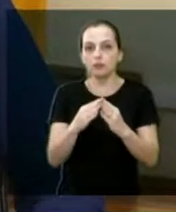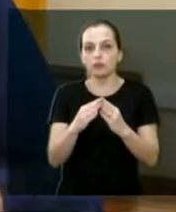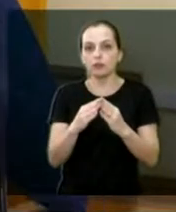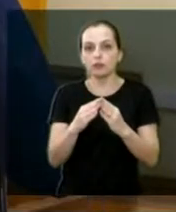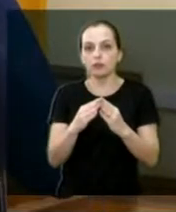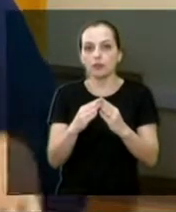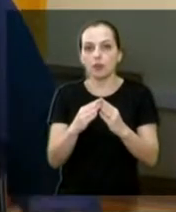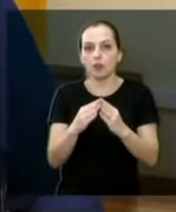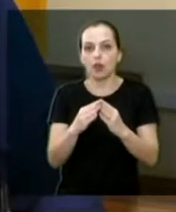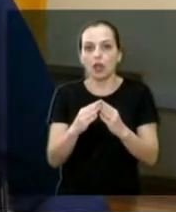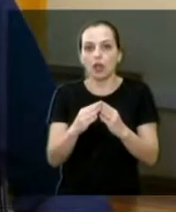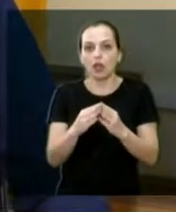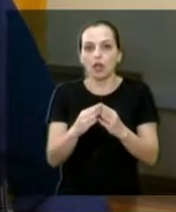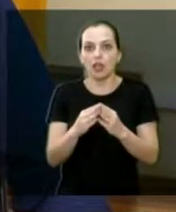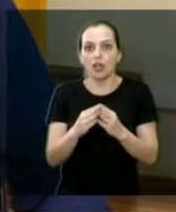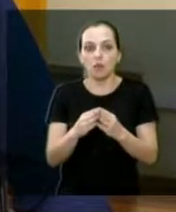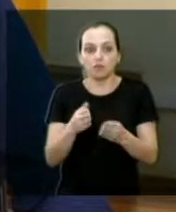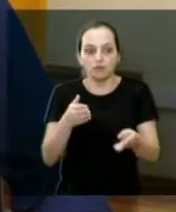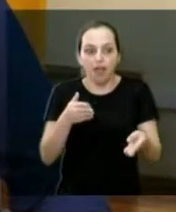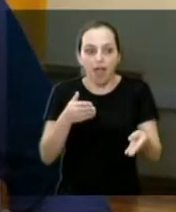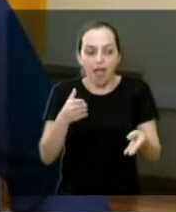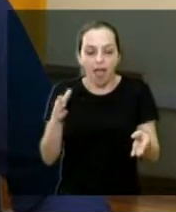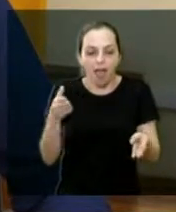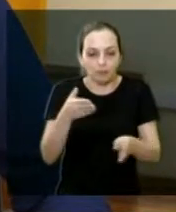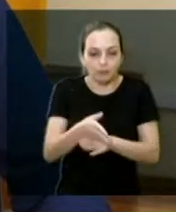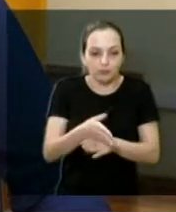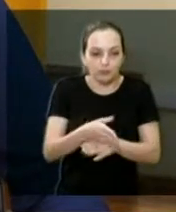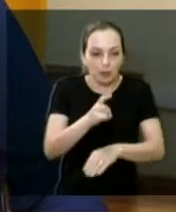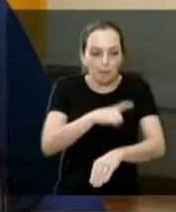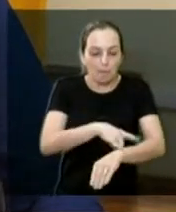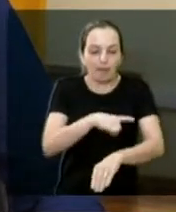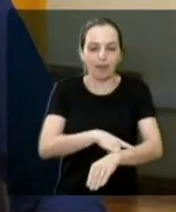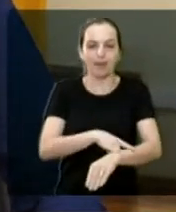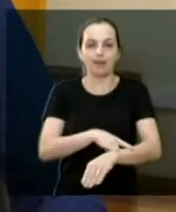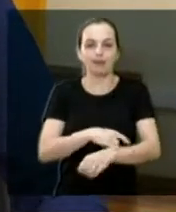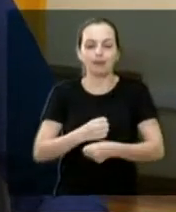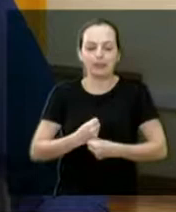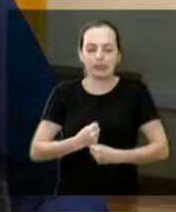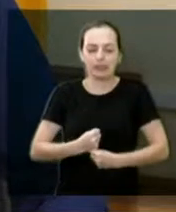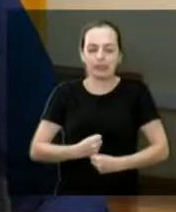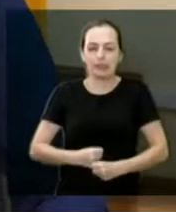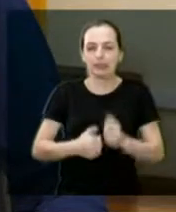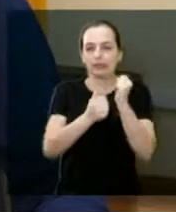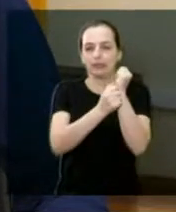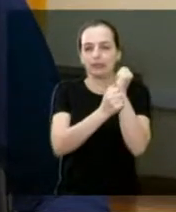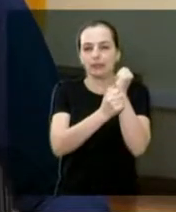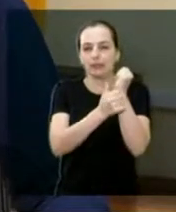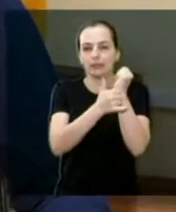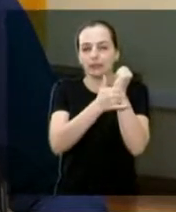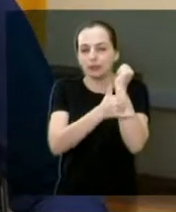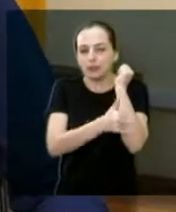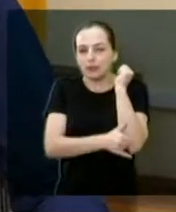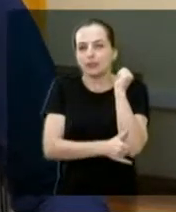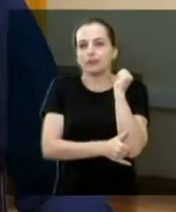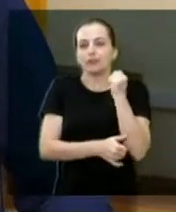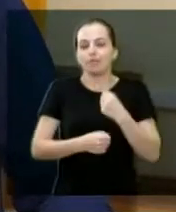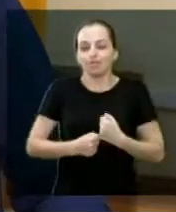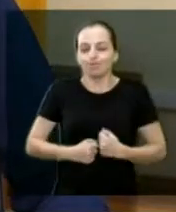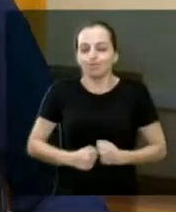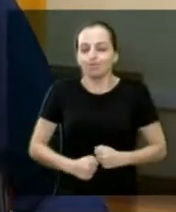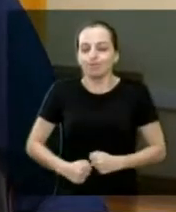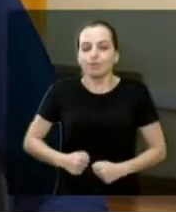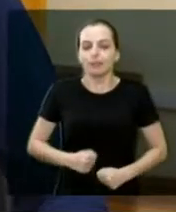fiz, nem cumprimentei minha mãe, já fui direto para o banheiro. Me deu uma desinteria. Nossa Senhora. Então, assim,